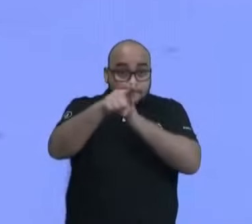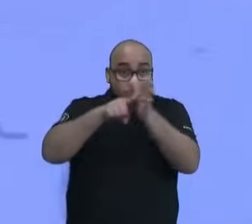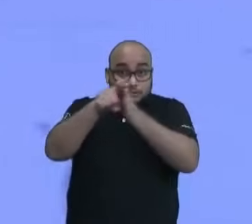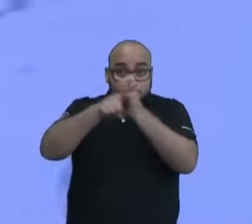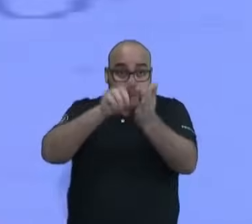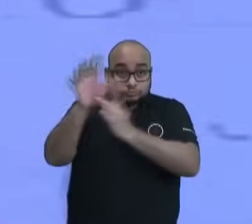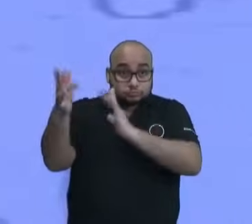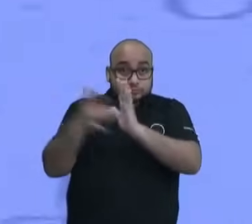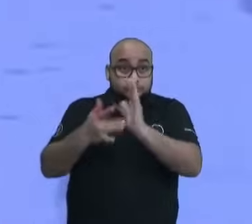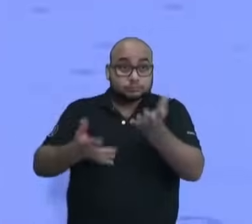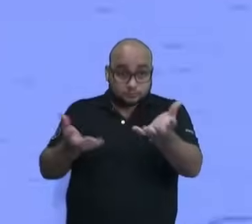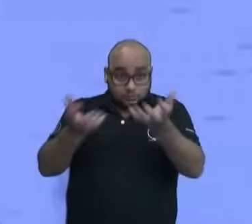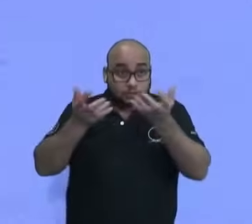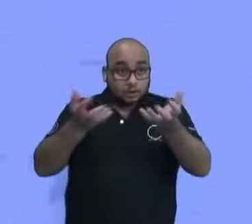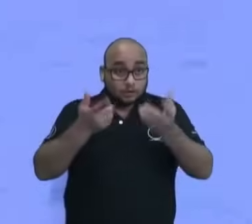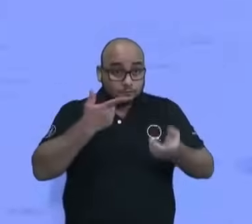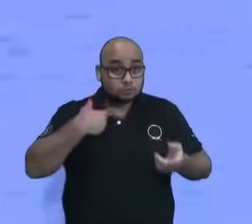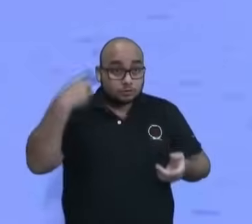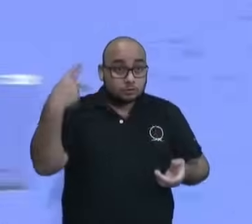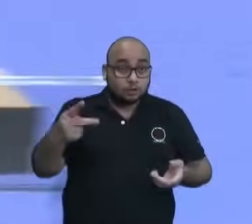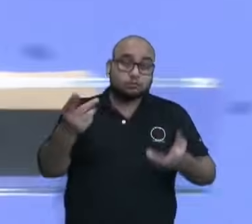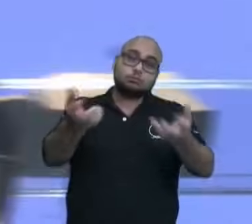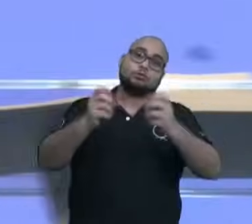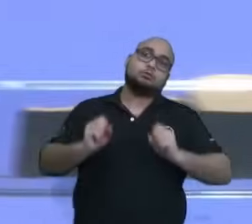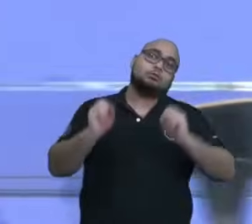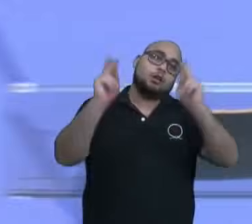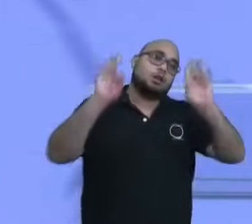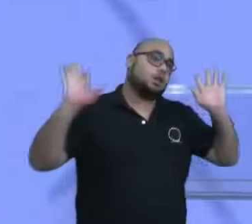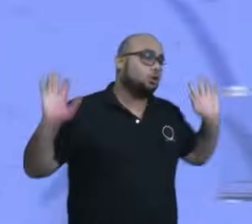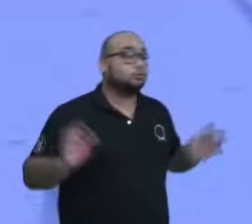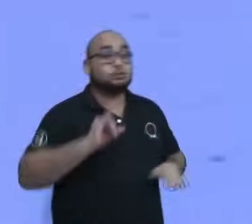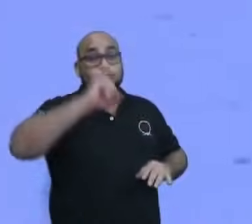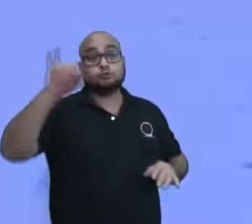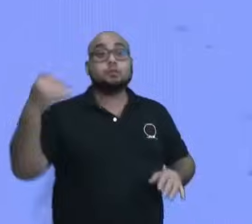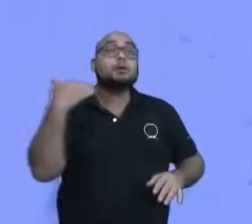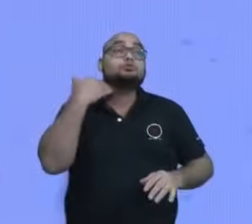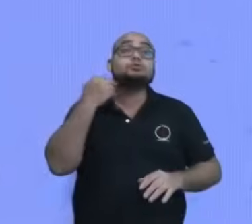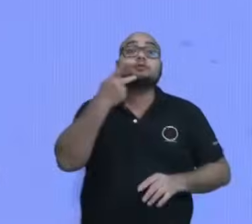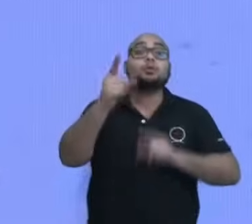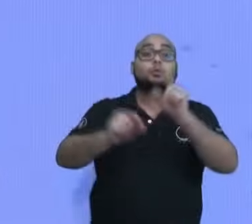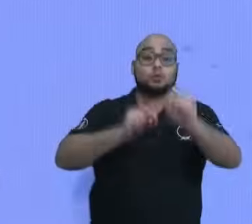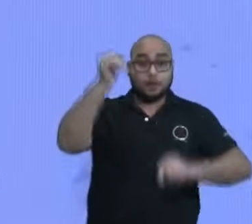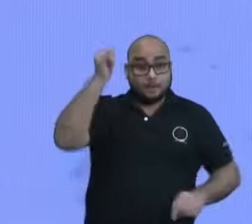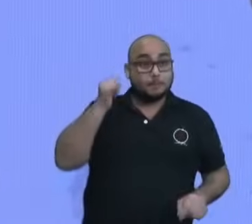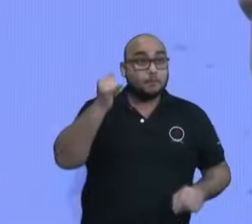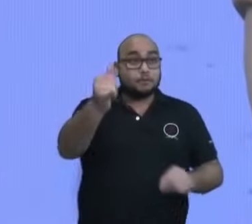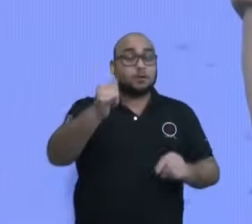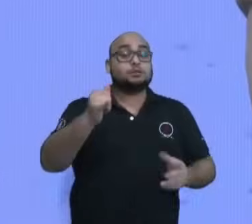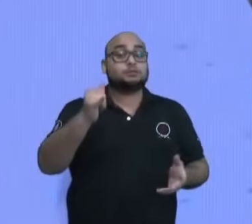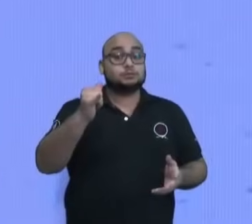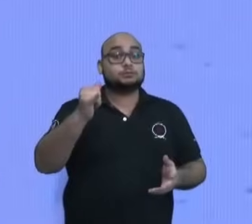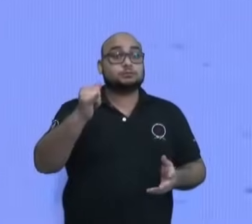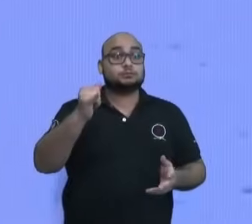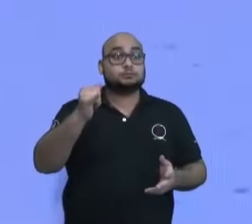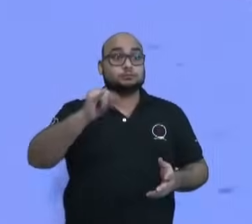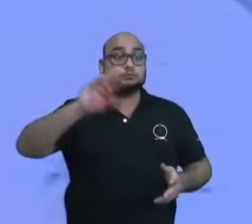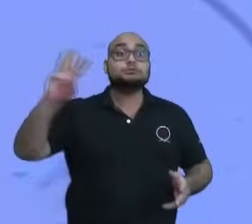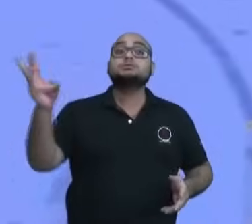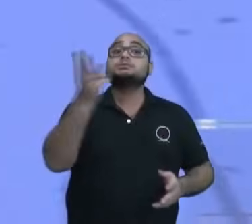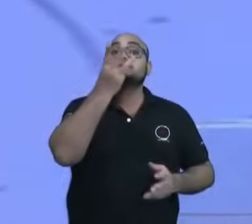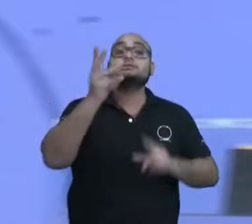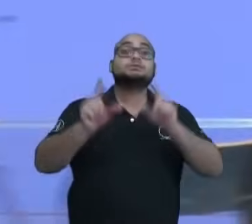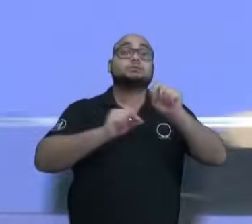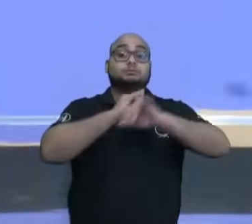leigo João era um profeta foi predito acerca dele lá em Isaías já